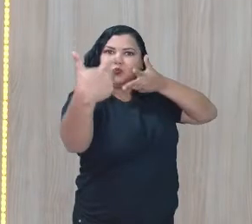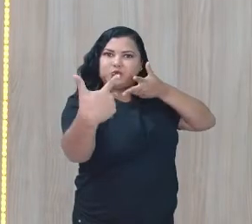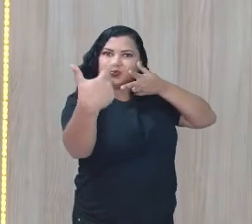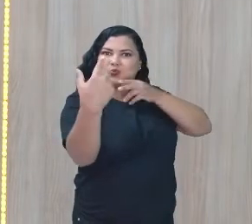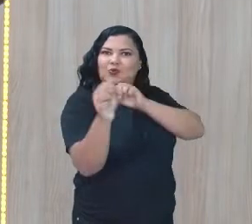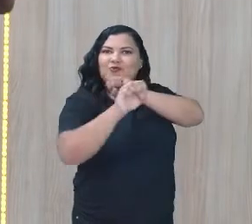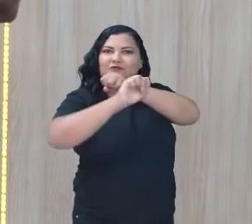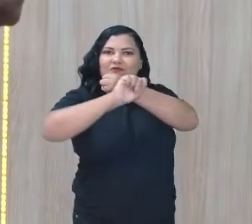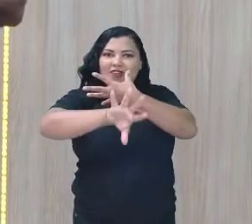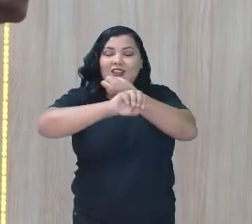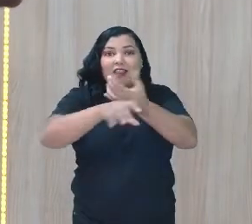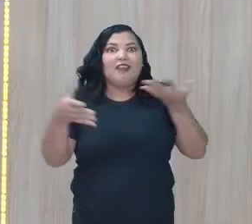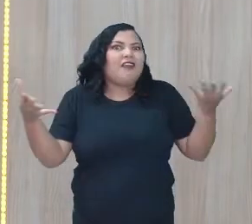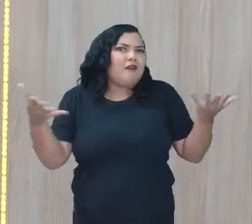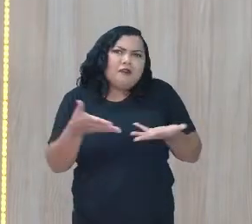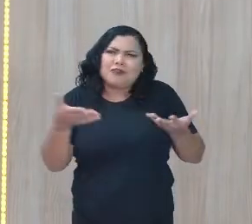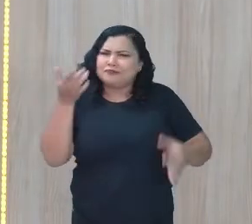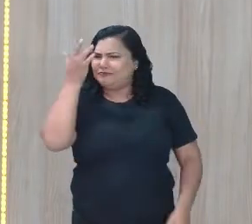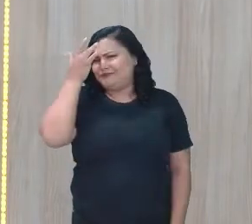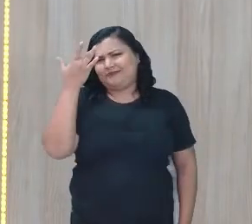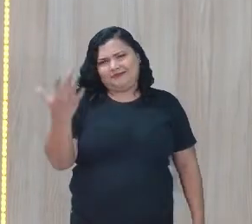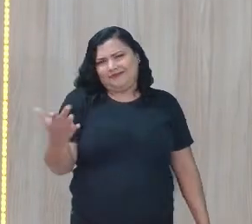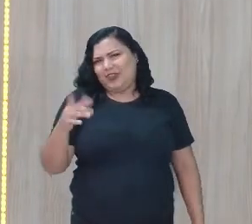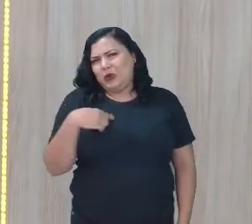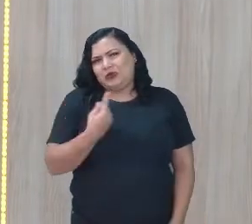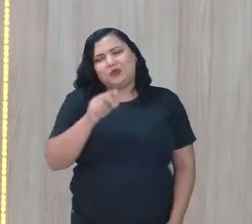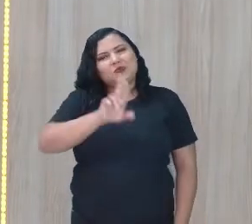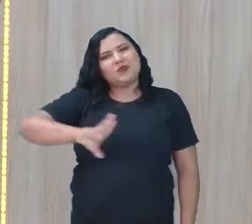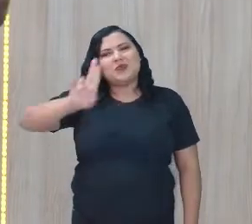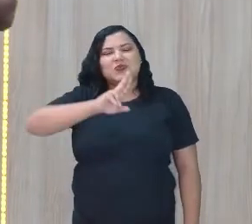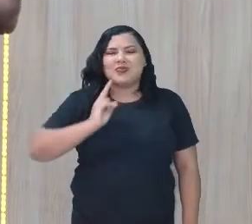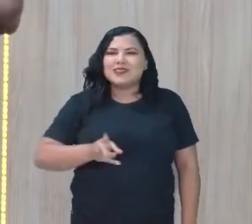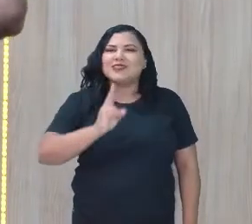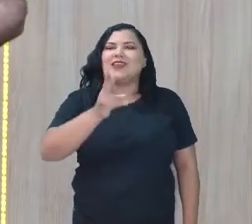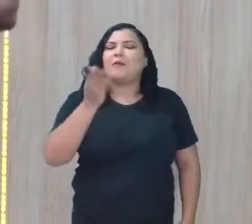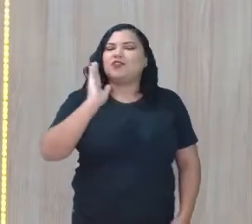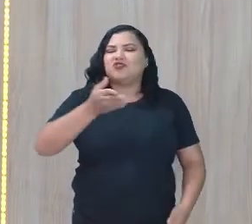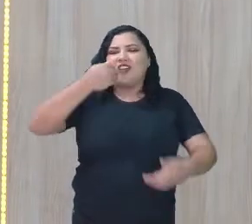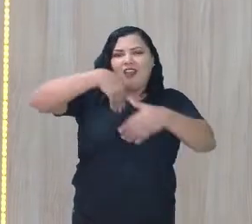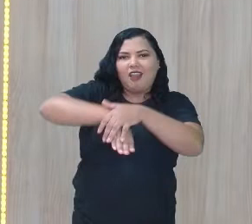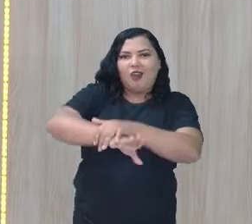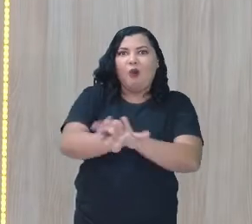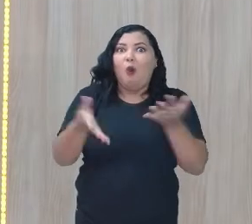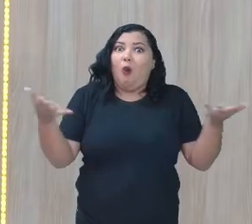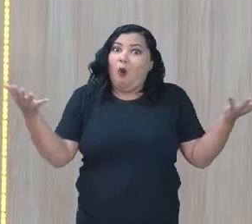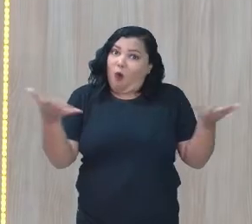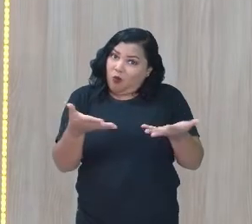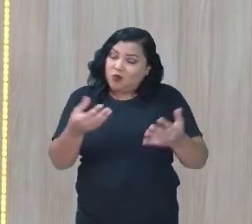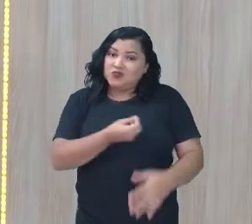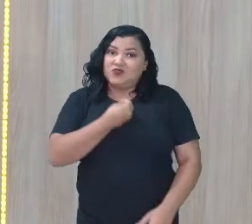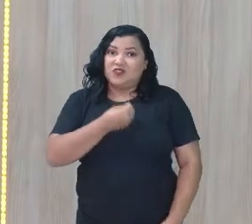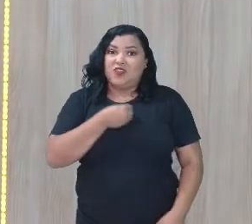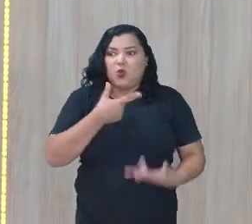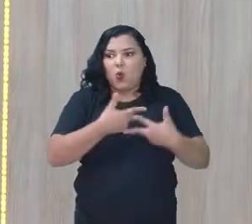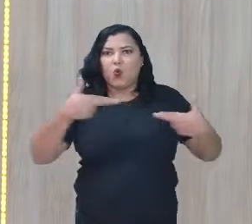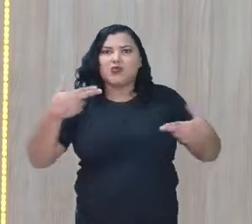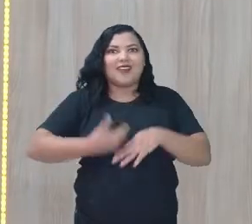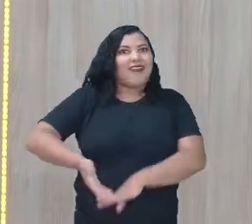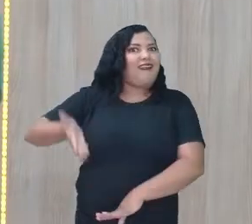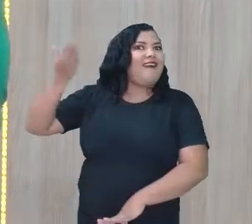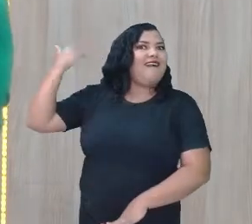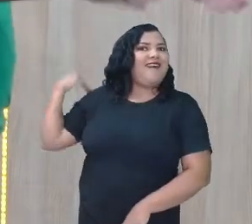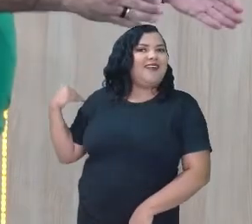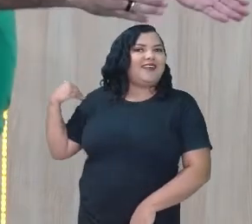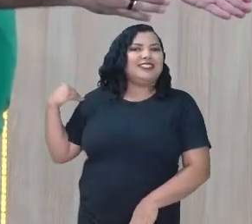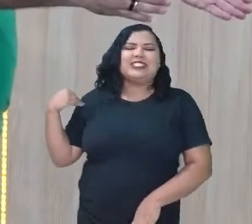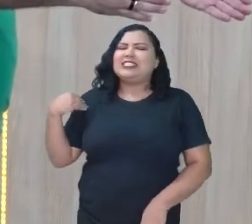E hoje a gente pode fazer isso com um aparelho que está na palma da nossa mão. Então eu hoje estou vivendo aquilo